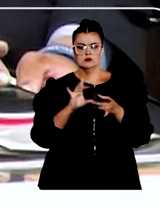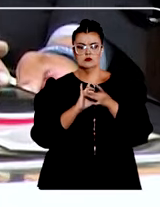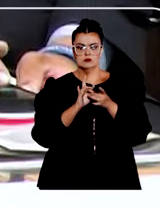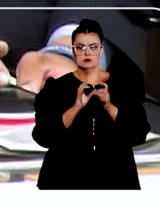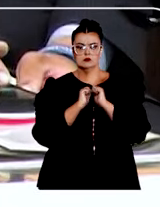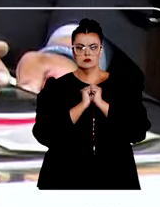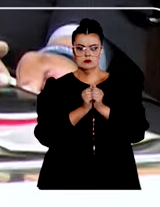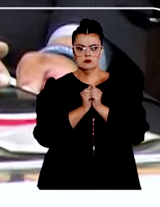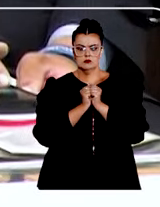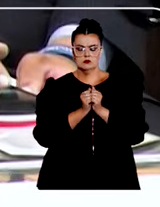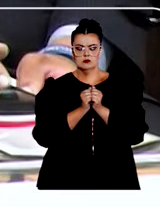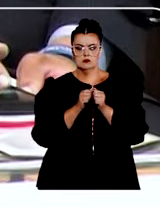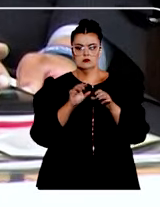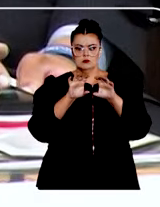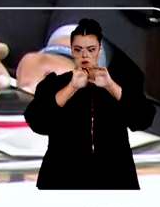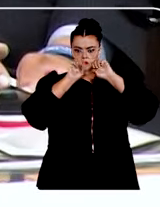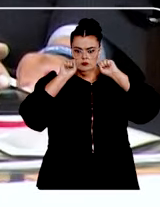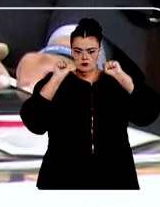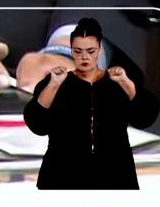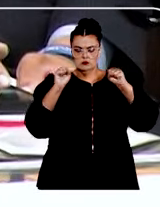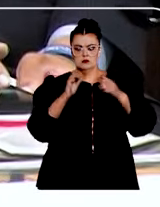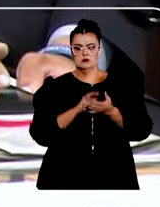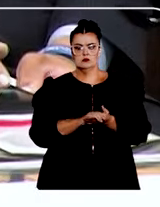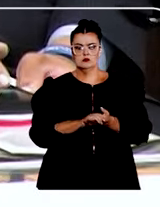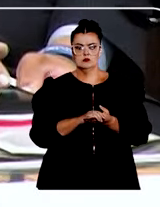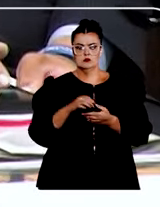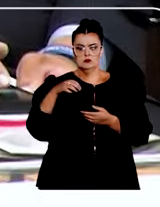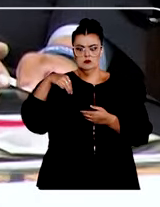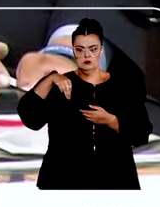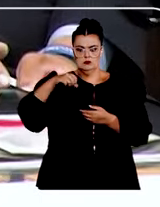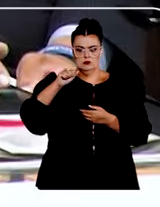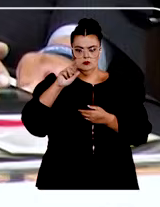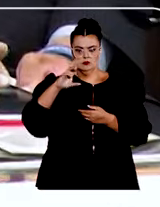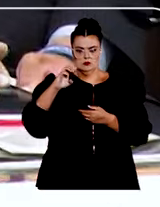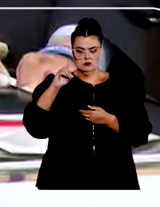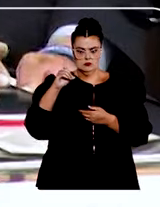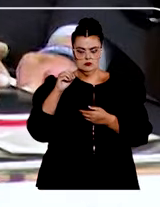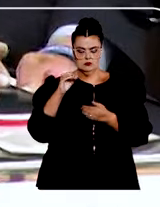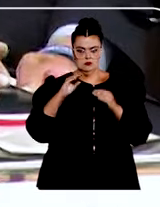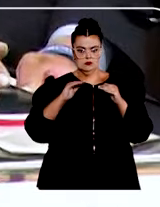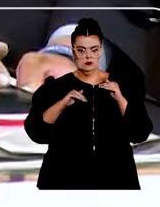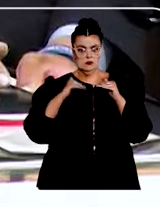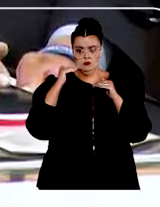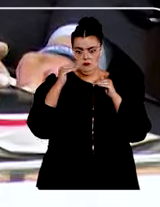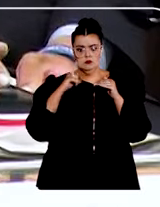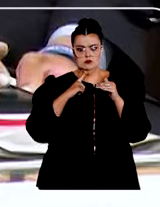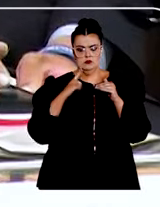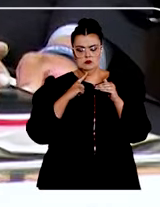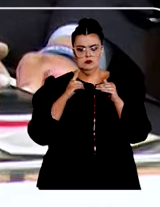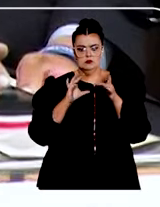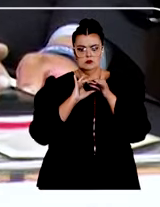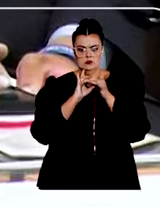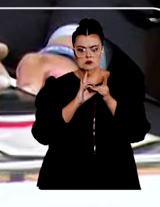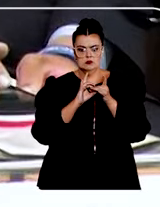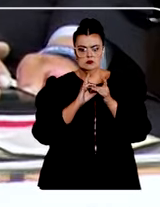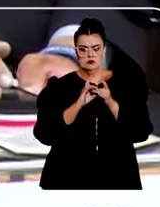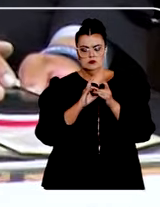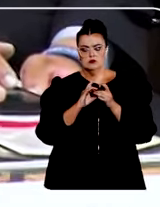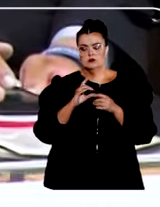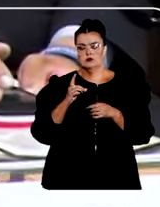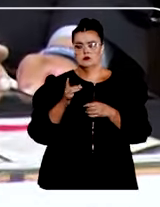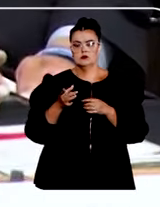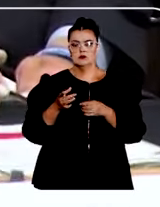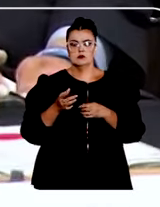cassação e o próprio Ministro Marcelo Navarro é um dos vamos dizer um dos nossos embaixadores